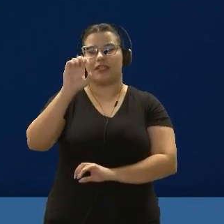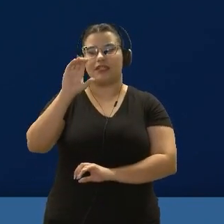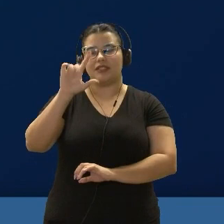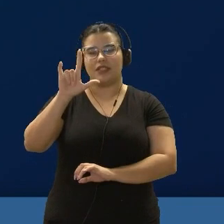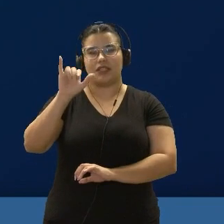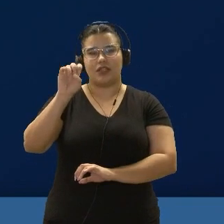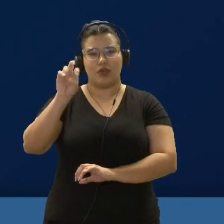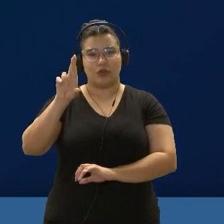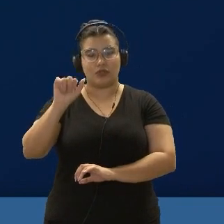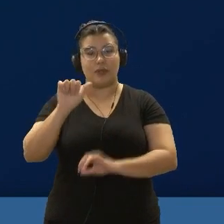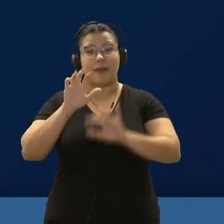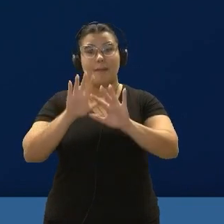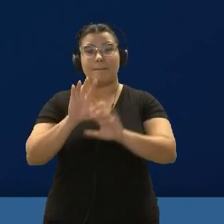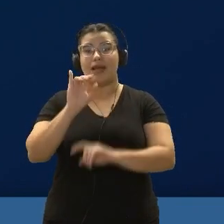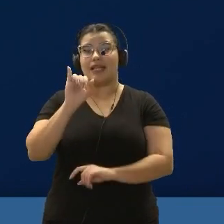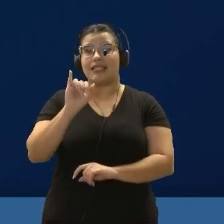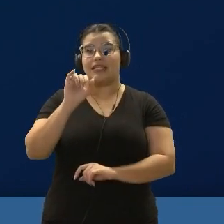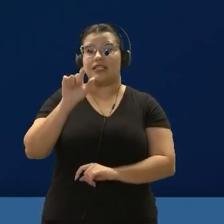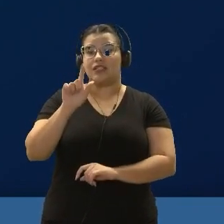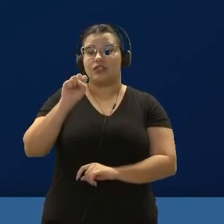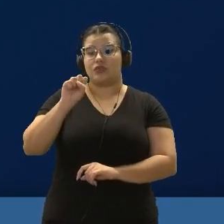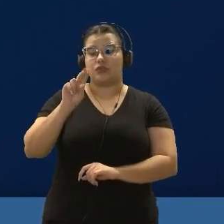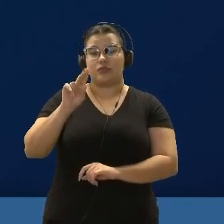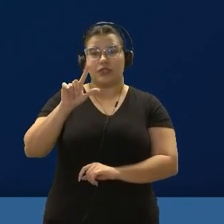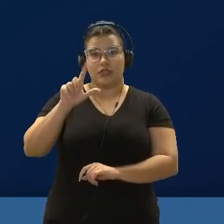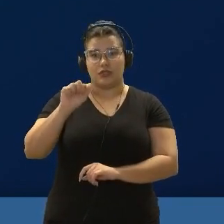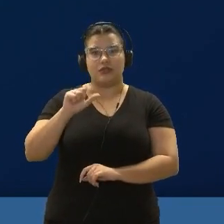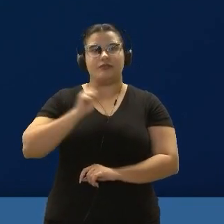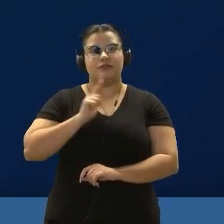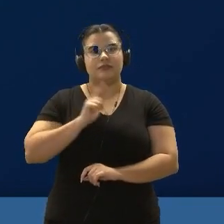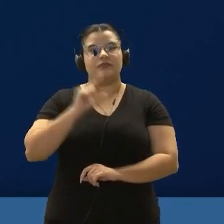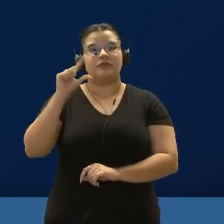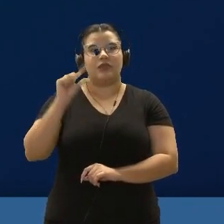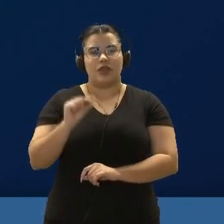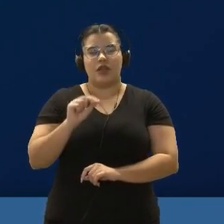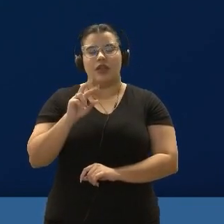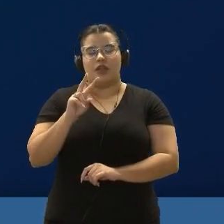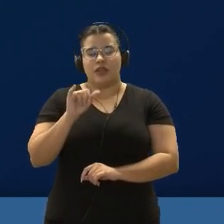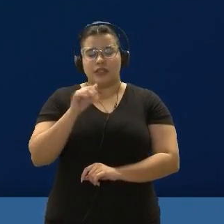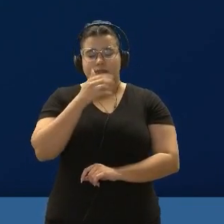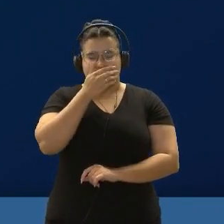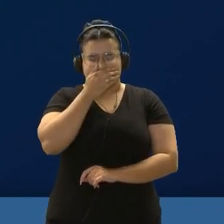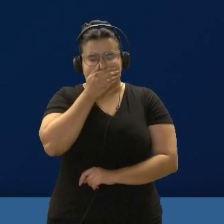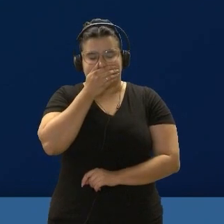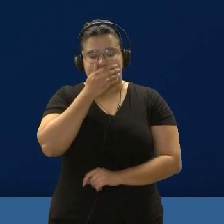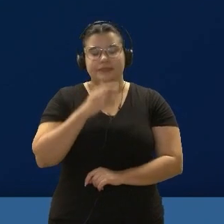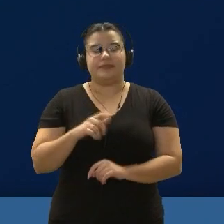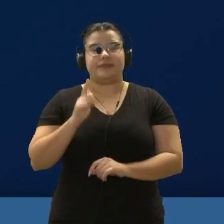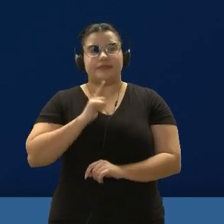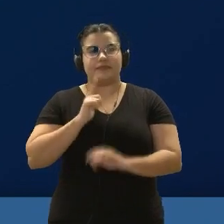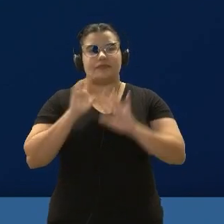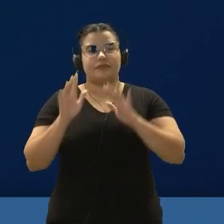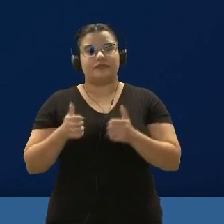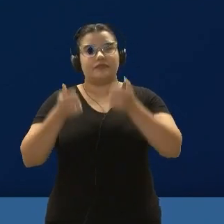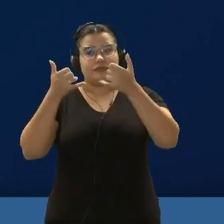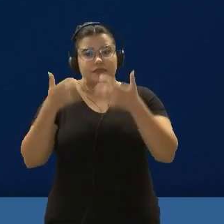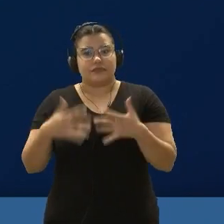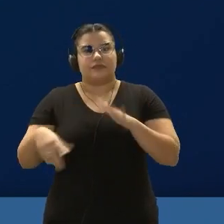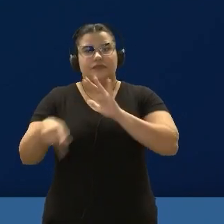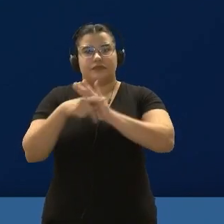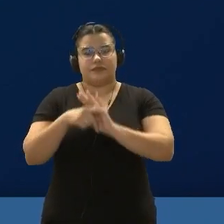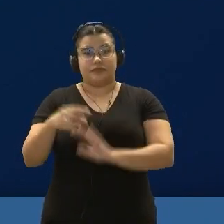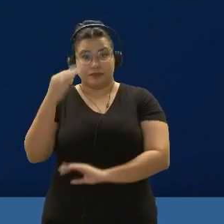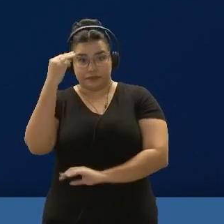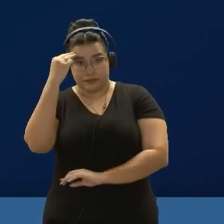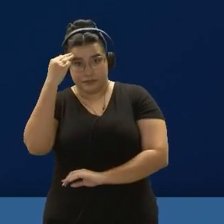hiperglicemia persistente também leva a complicações microvasculares. A gente já comentou do acidente vascular cerebral, mas